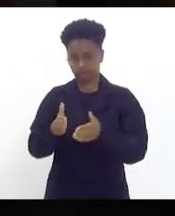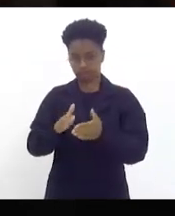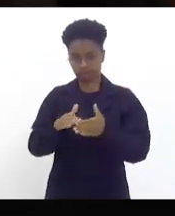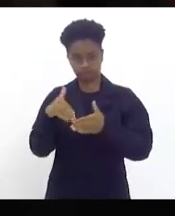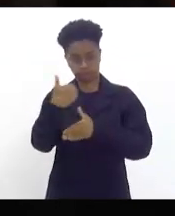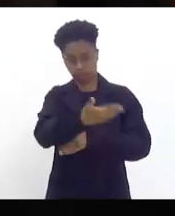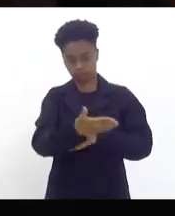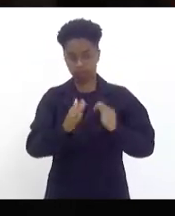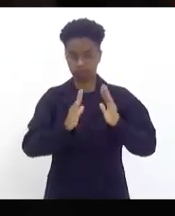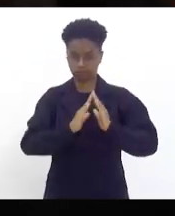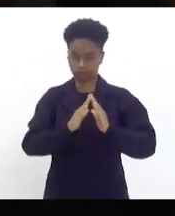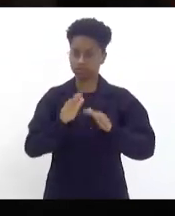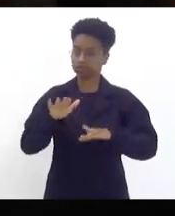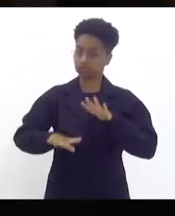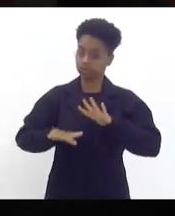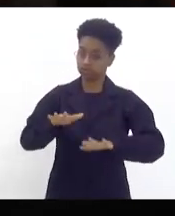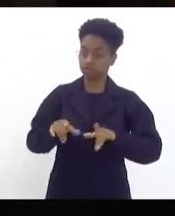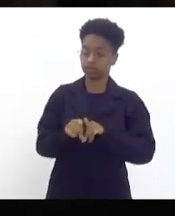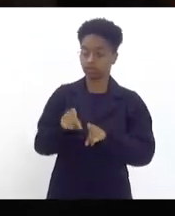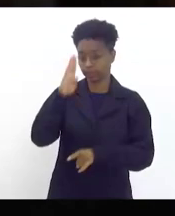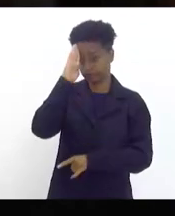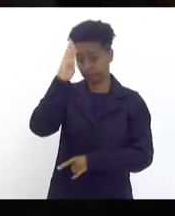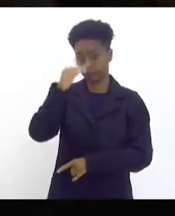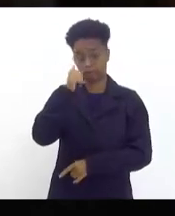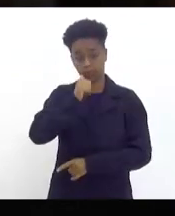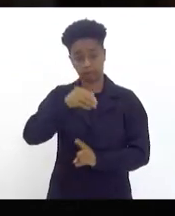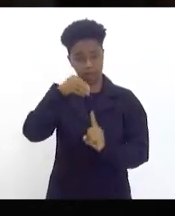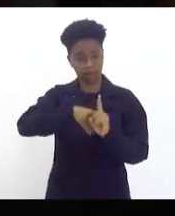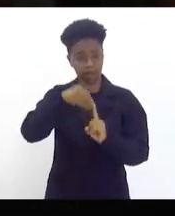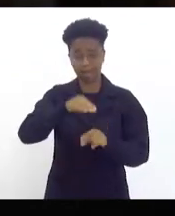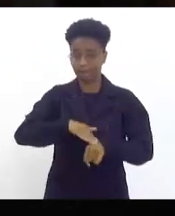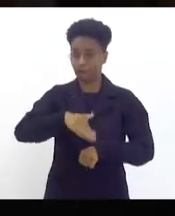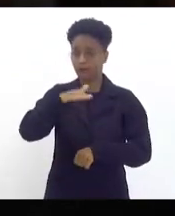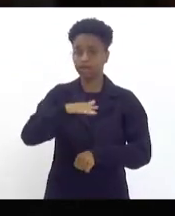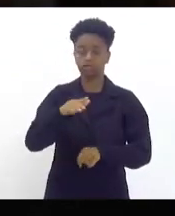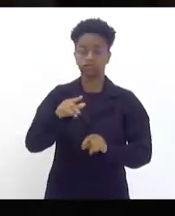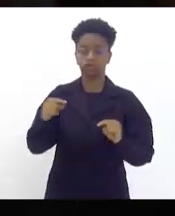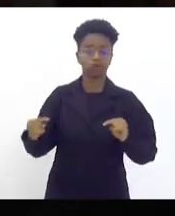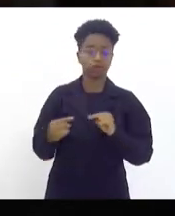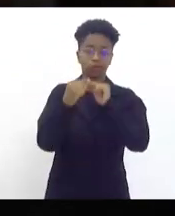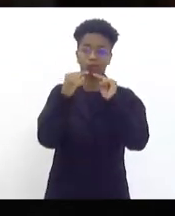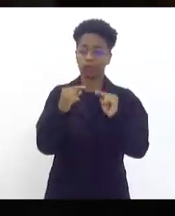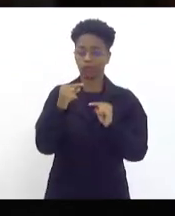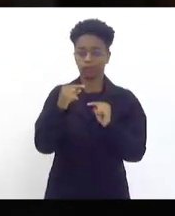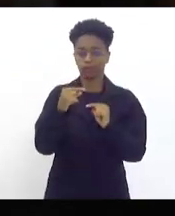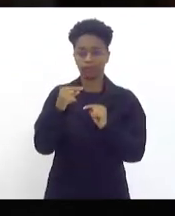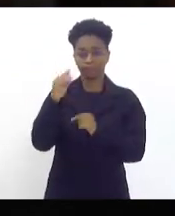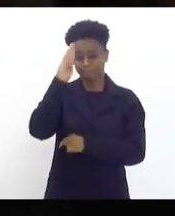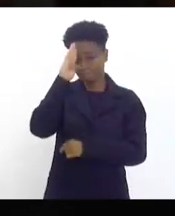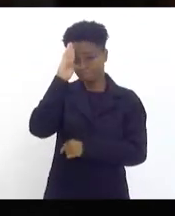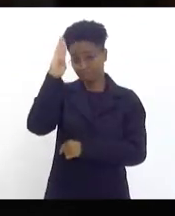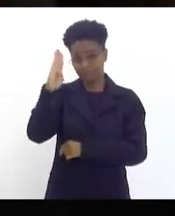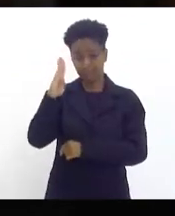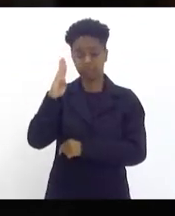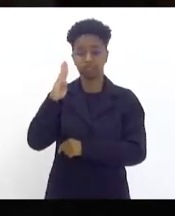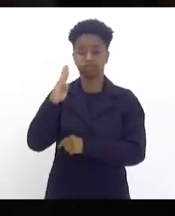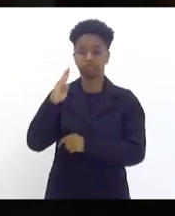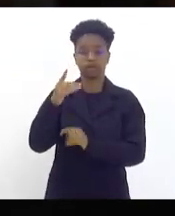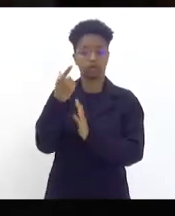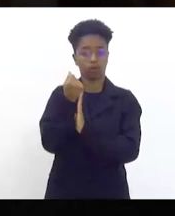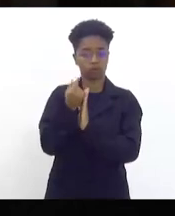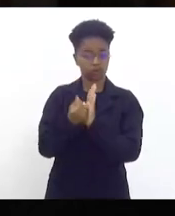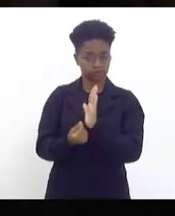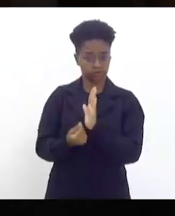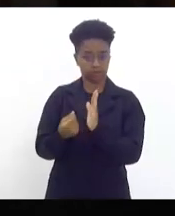domiciliar que muitas vezes sobretudo para mulheres mais vulneráveis é corresponde a maior fatia da composição do orçamento